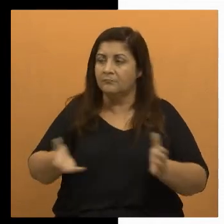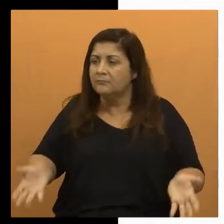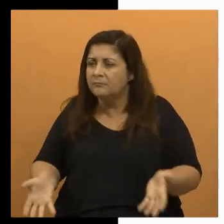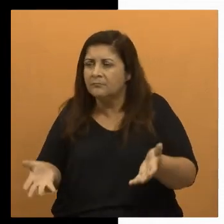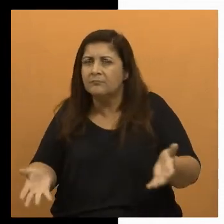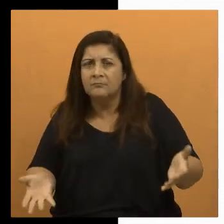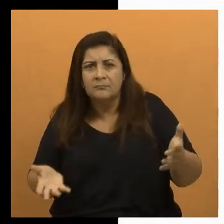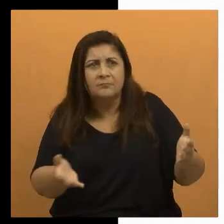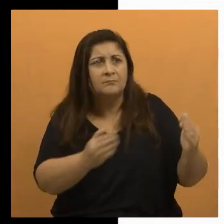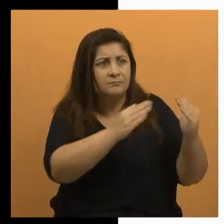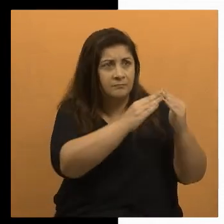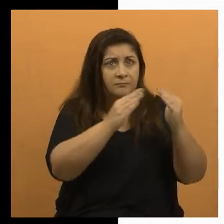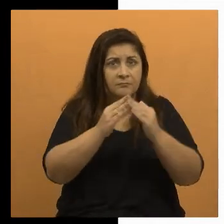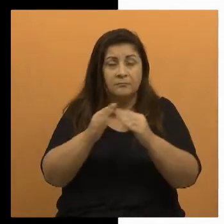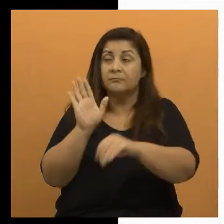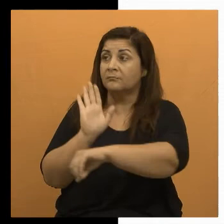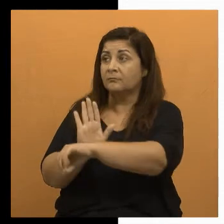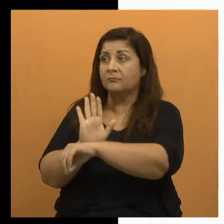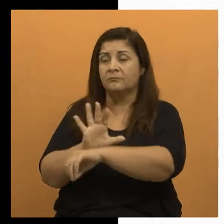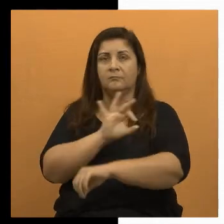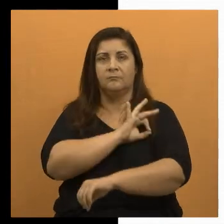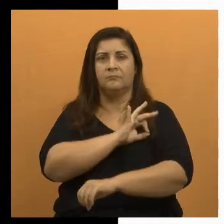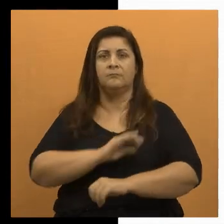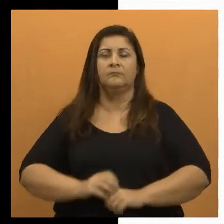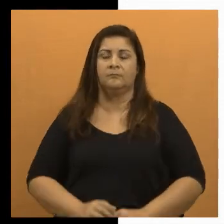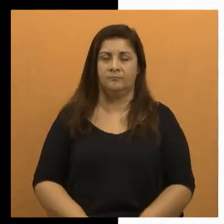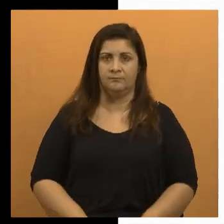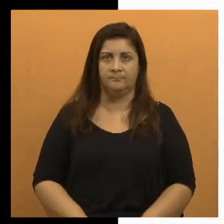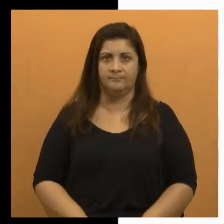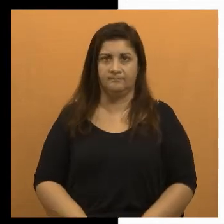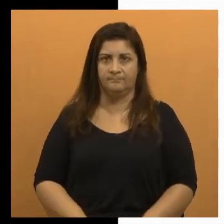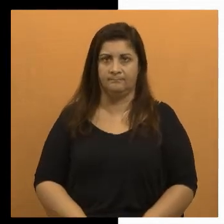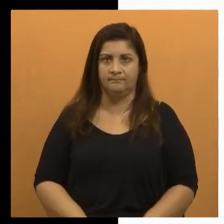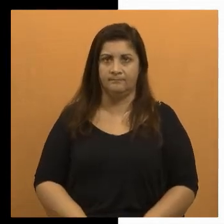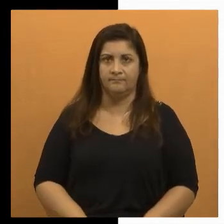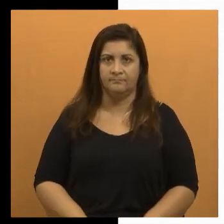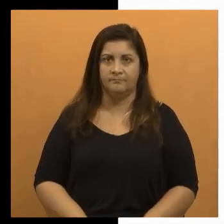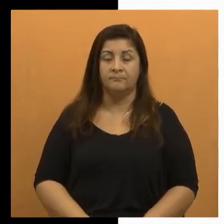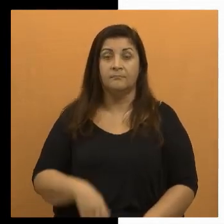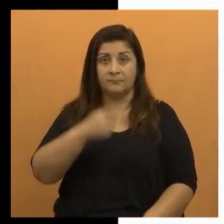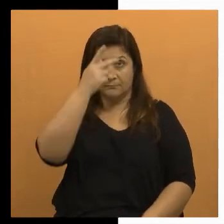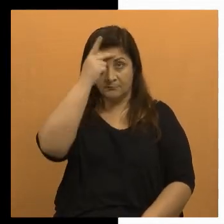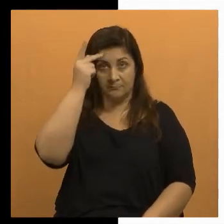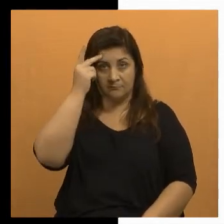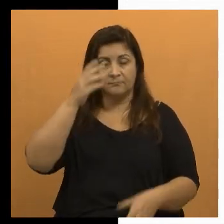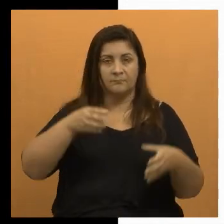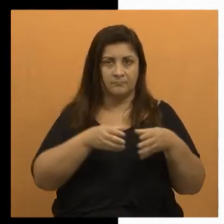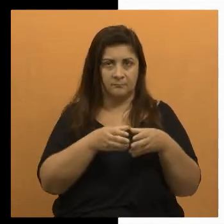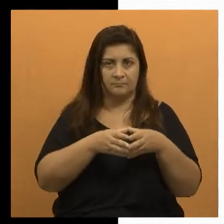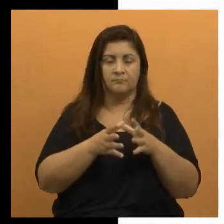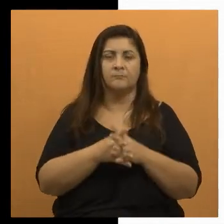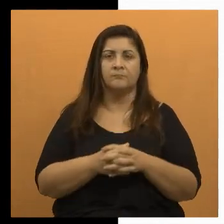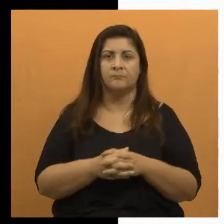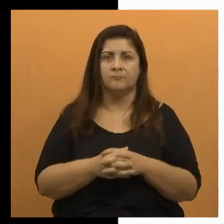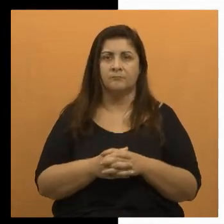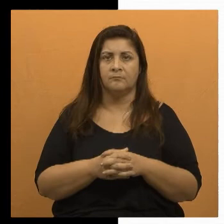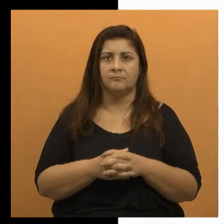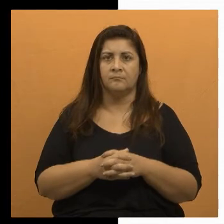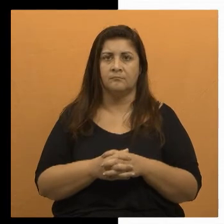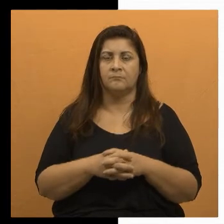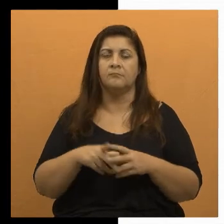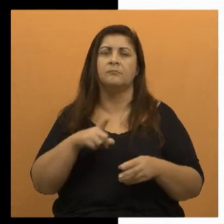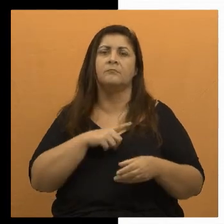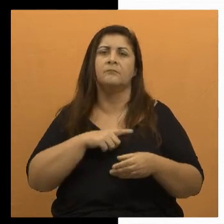a colaborar com o policiamento. Sobre os membros do CONSEG. Os membros do CONSEG são